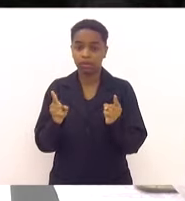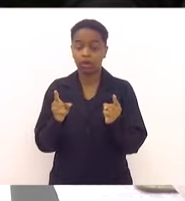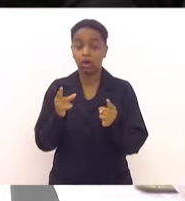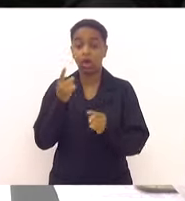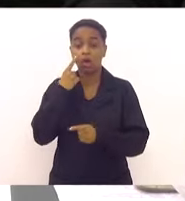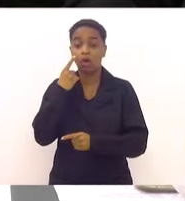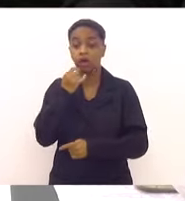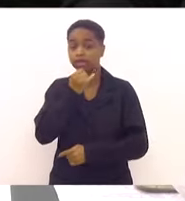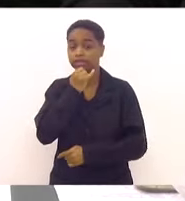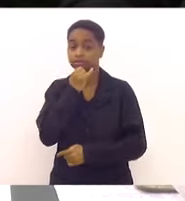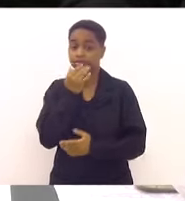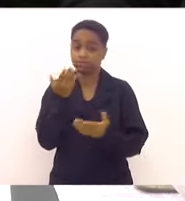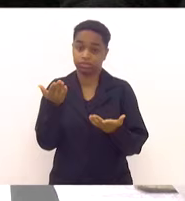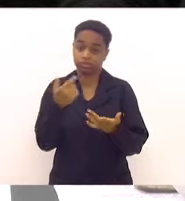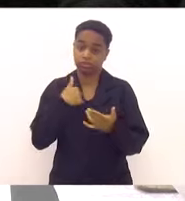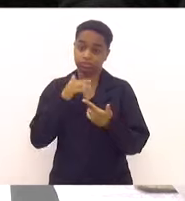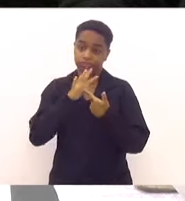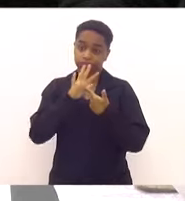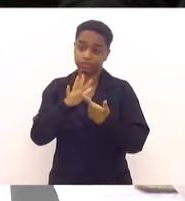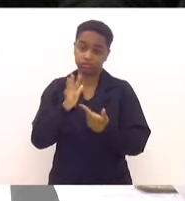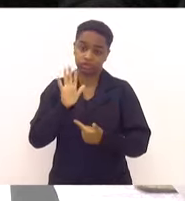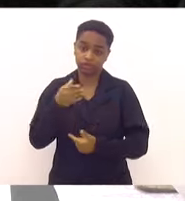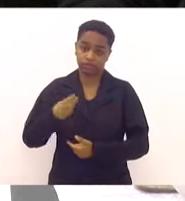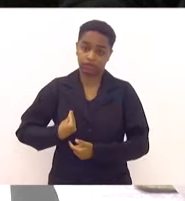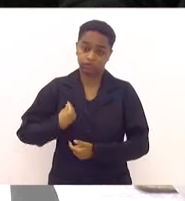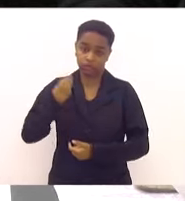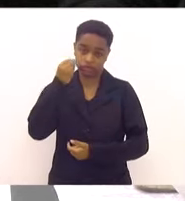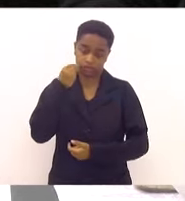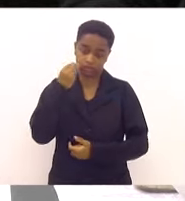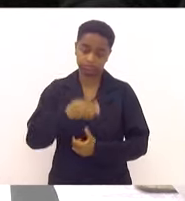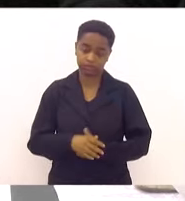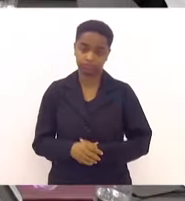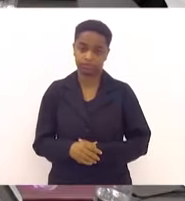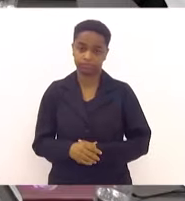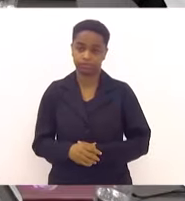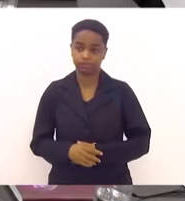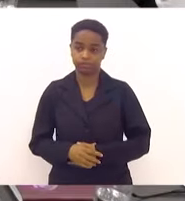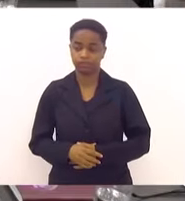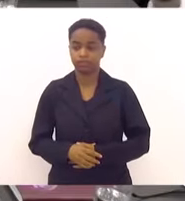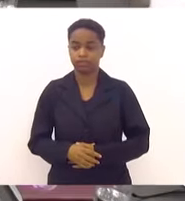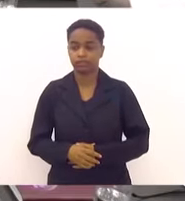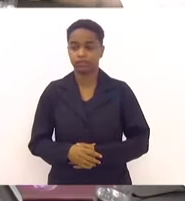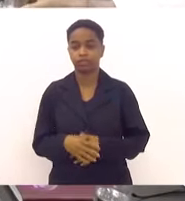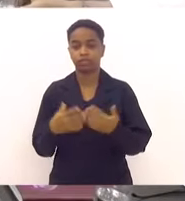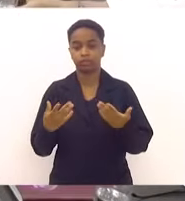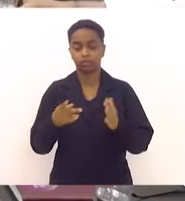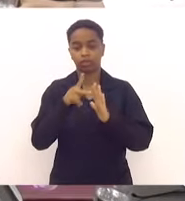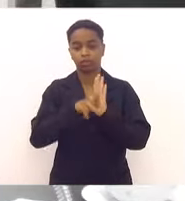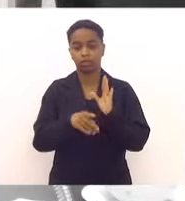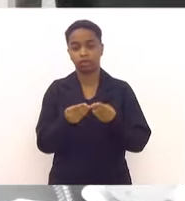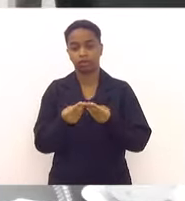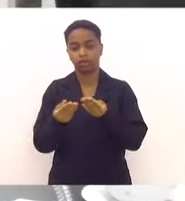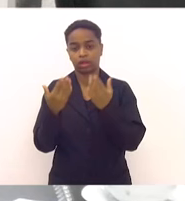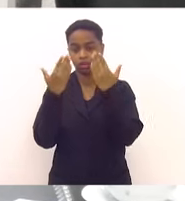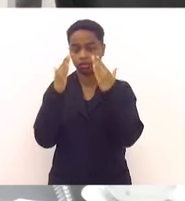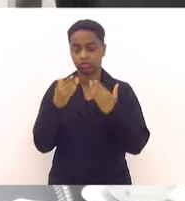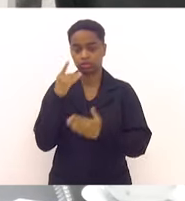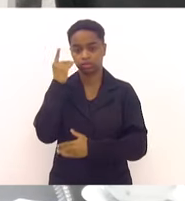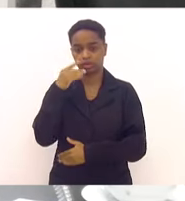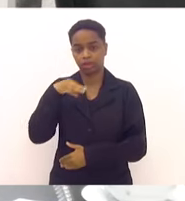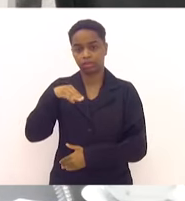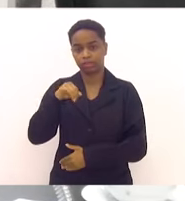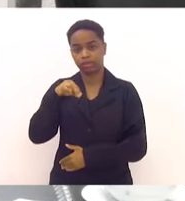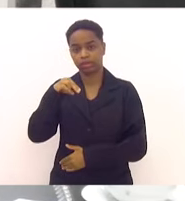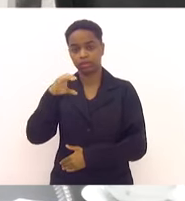exemplo de coisas que a gente vive, que eu já vivi. Perfeito. Então, um projeto com vistas, PL com vistas para o deputado